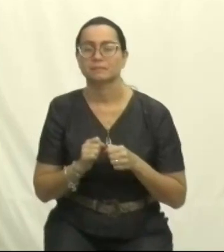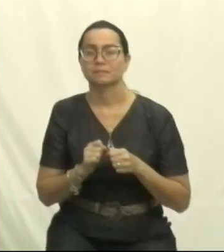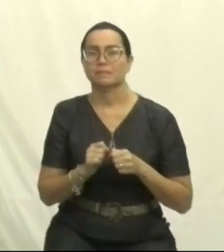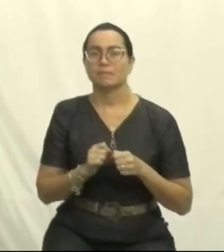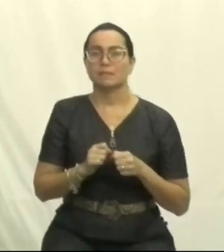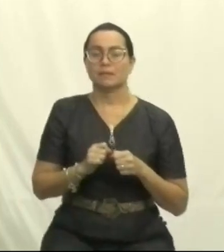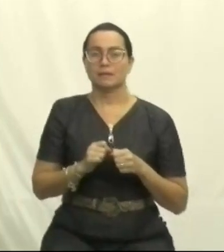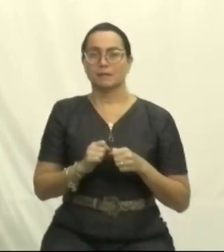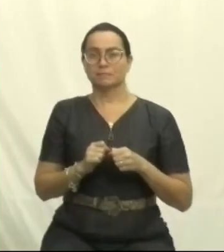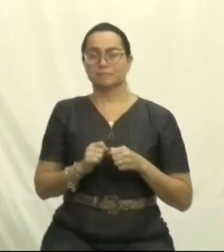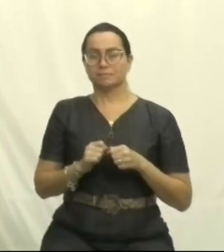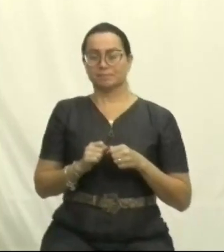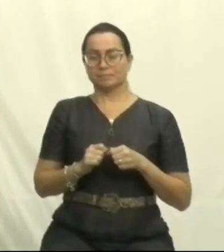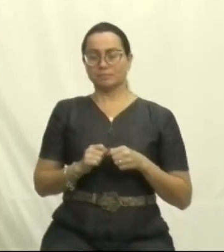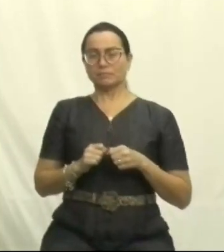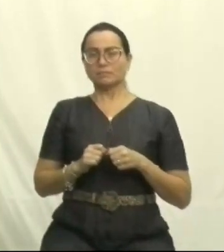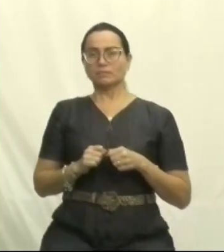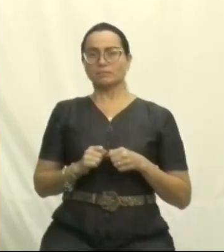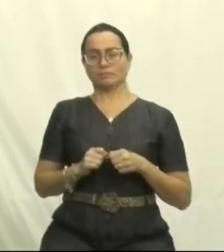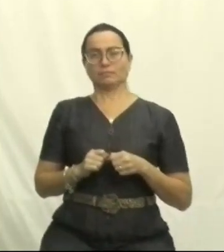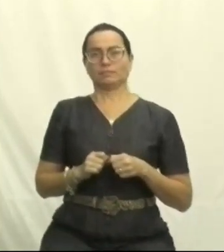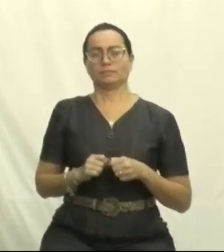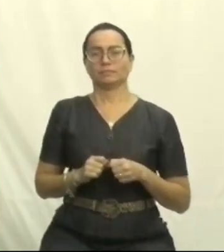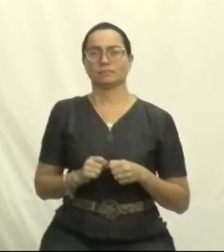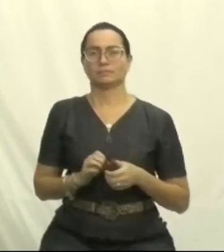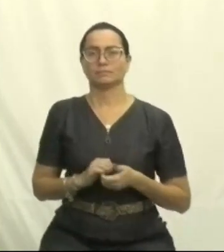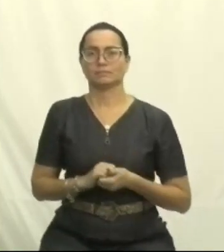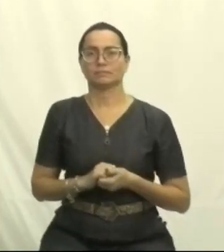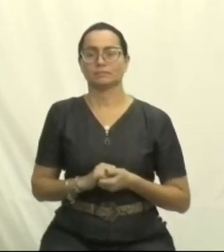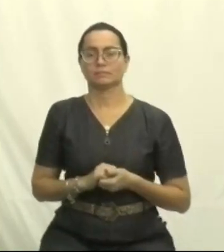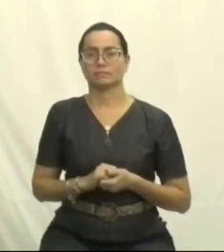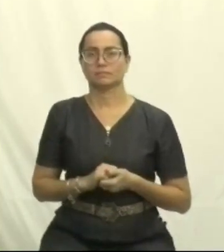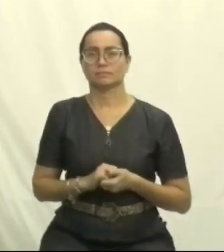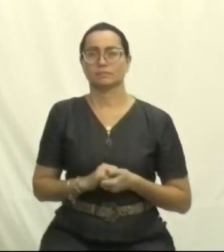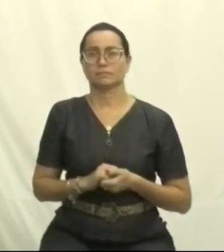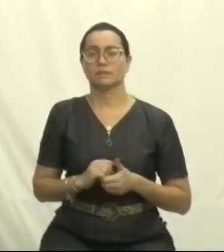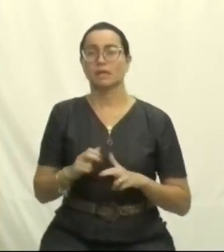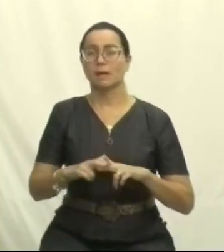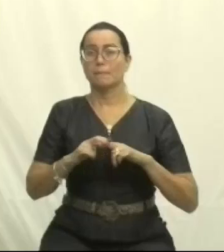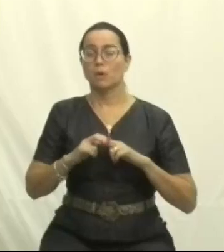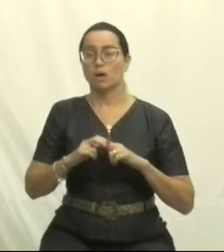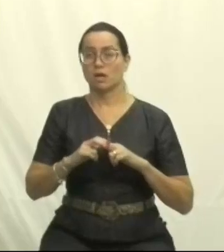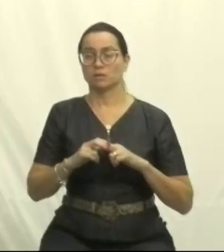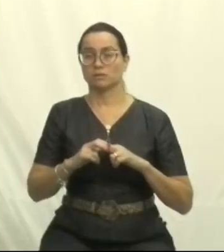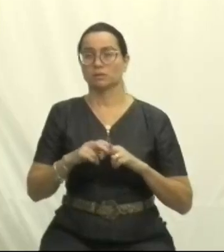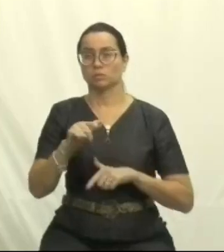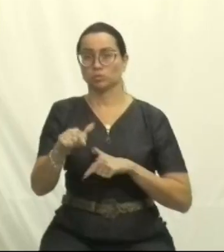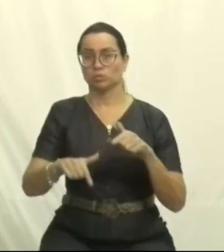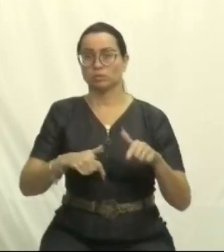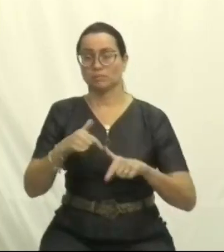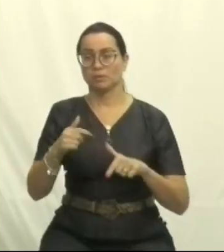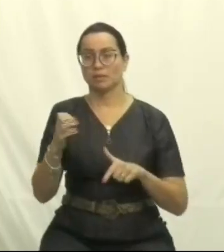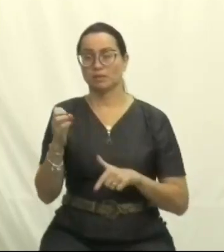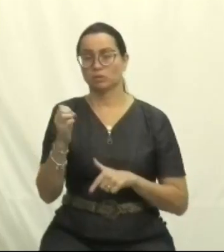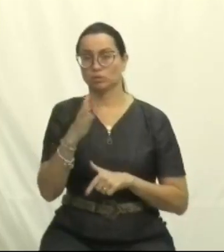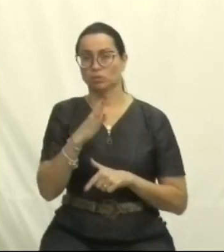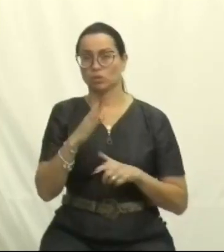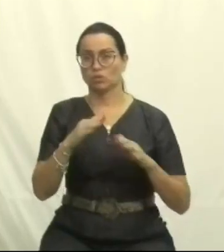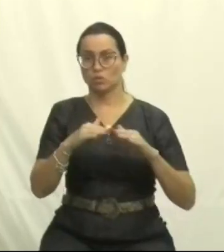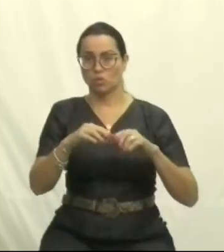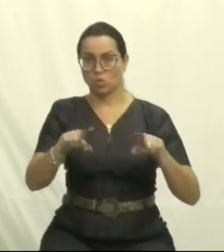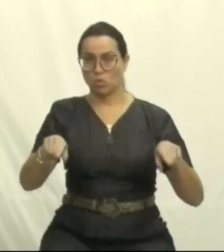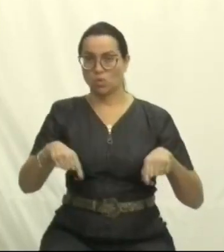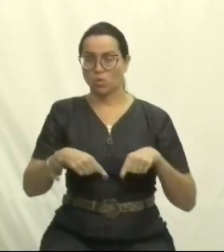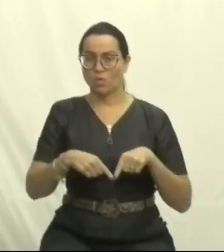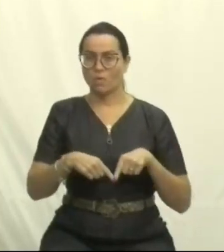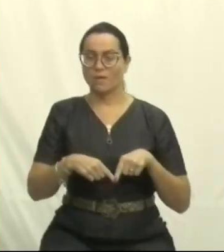incêndios e atendimentos pré-hospitalar. Por conta das obras para um novo quartel, o Corpo de Bombeiros